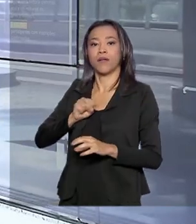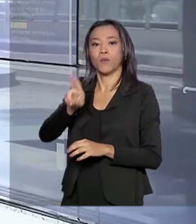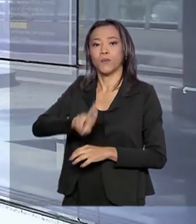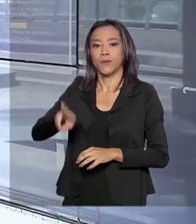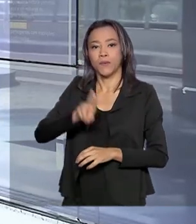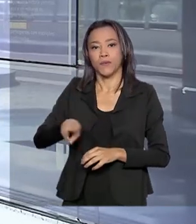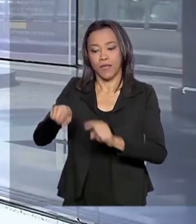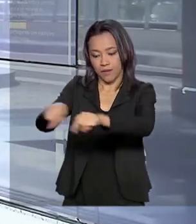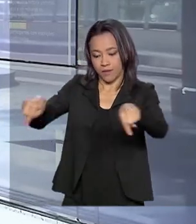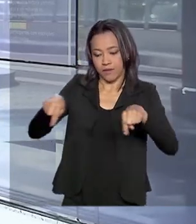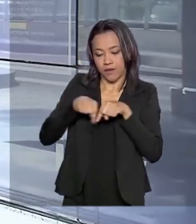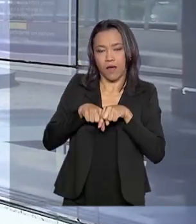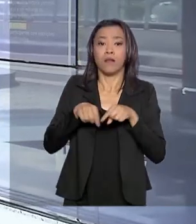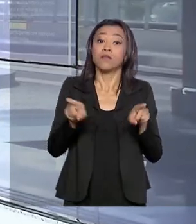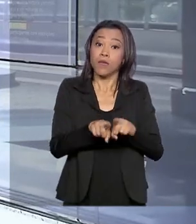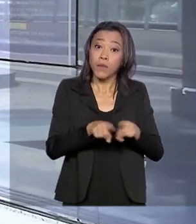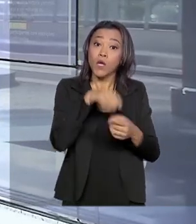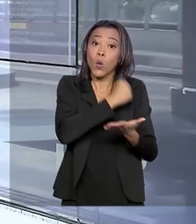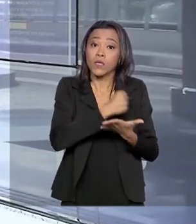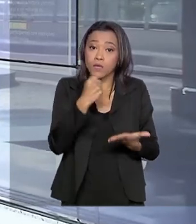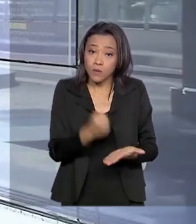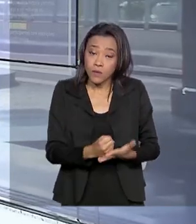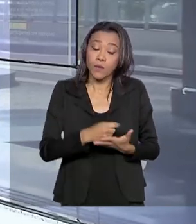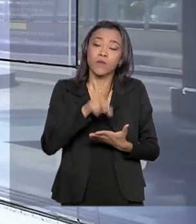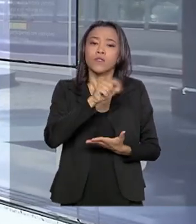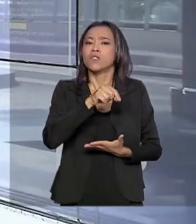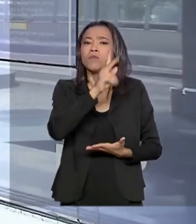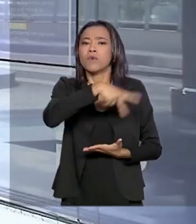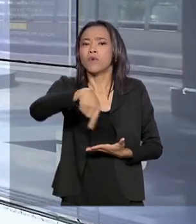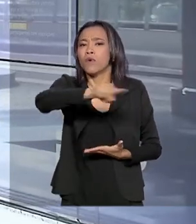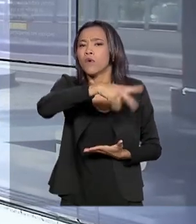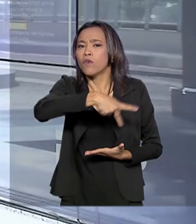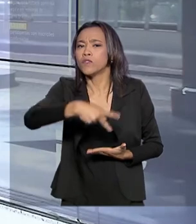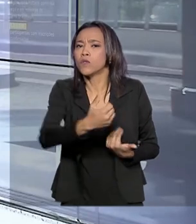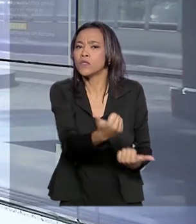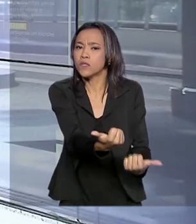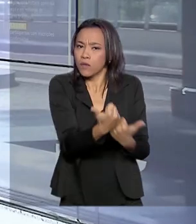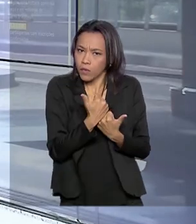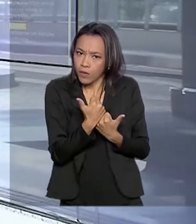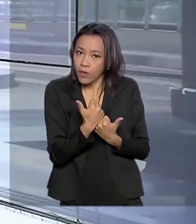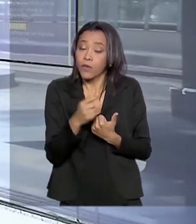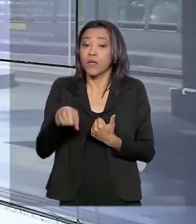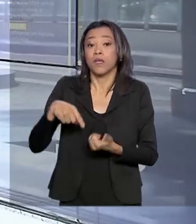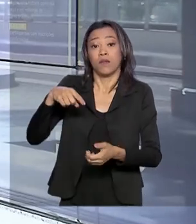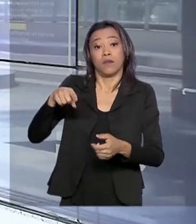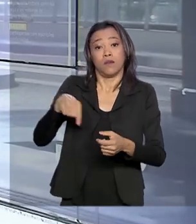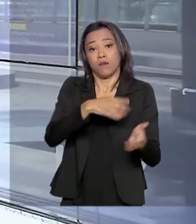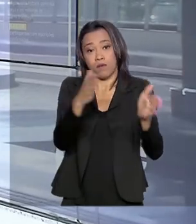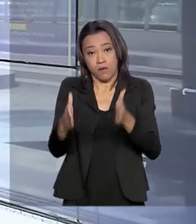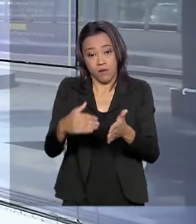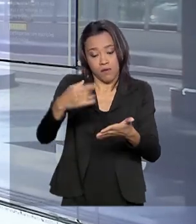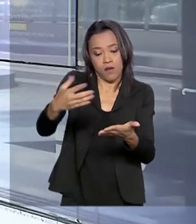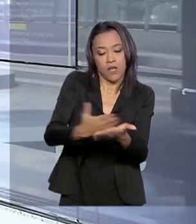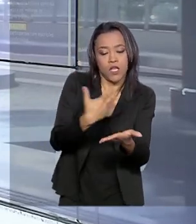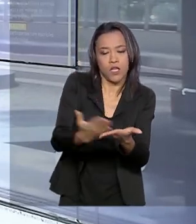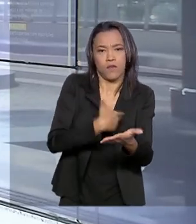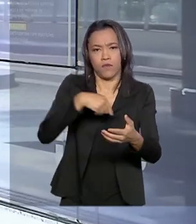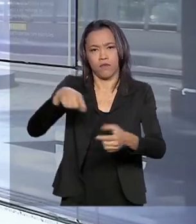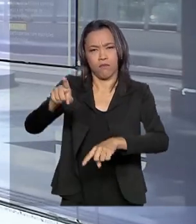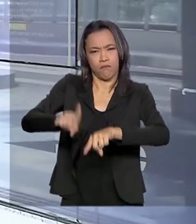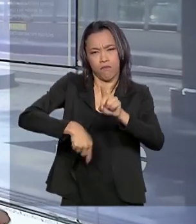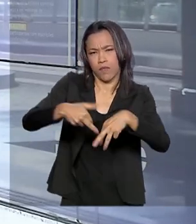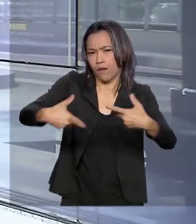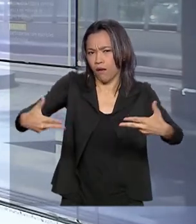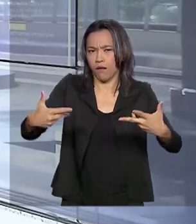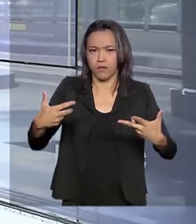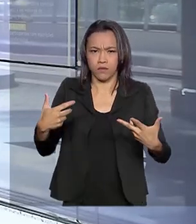prevista a contratação de professores auxiliares. E o Programa Nacional do Livro e do Material Didático para Educação Infantil